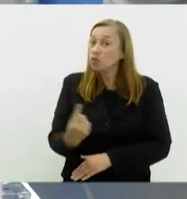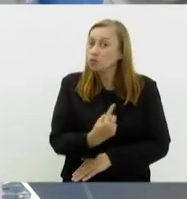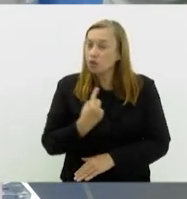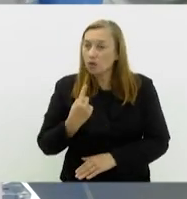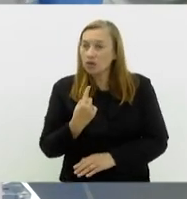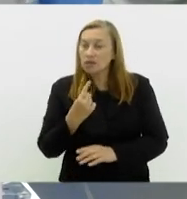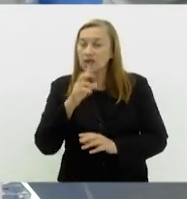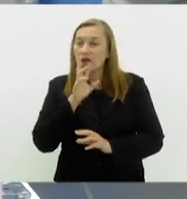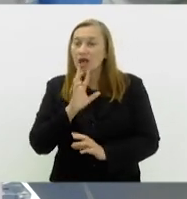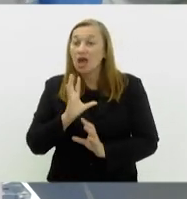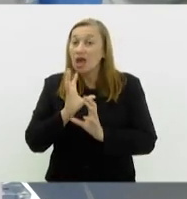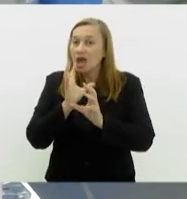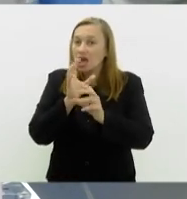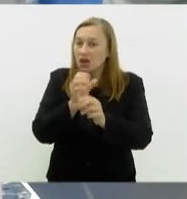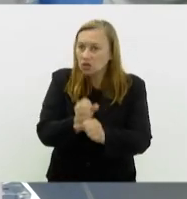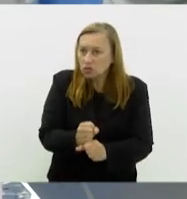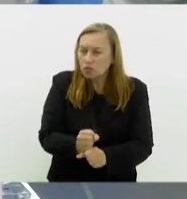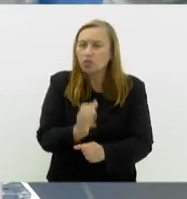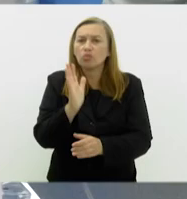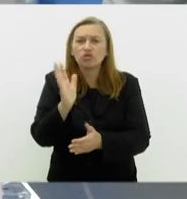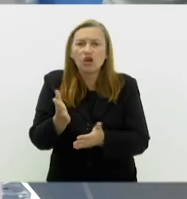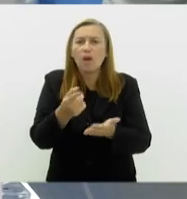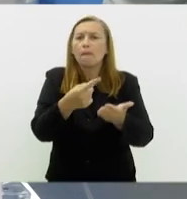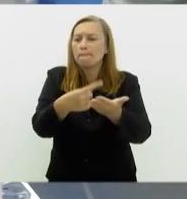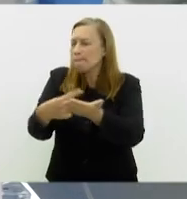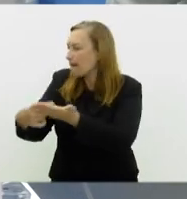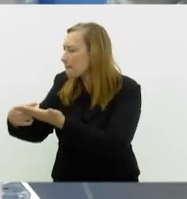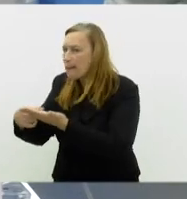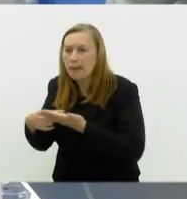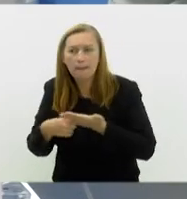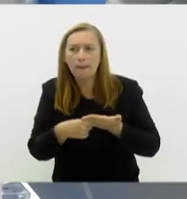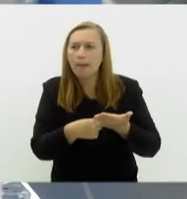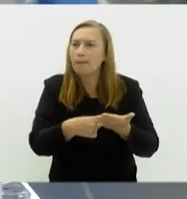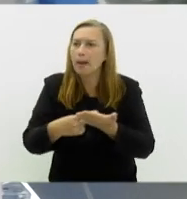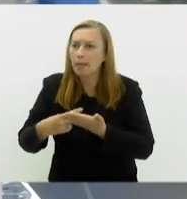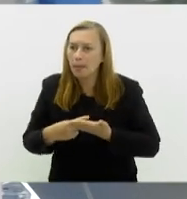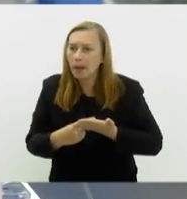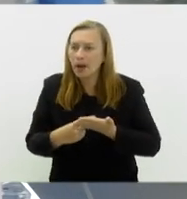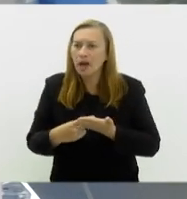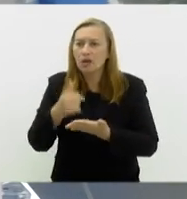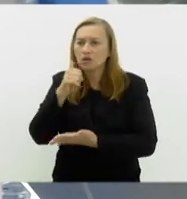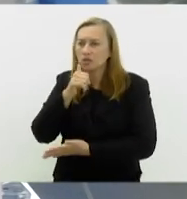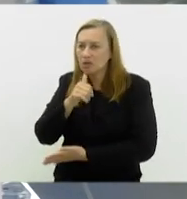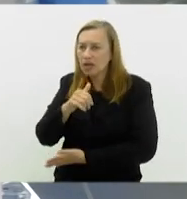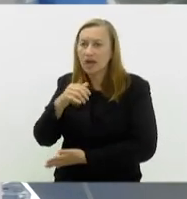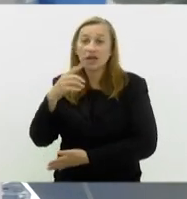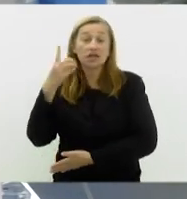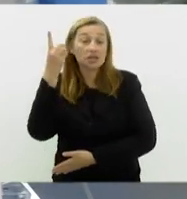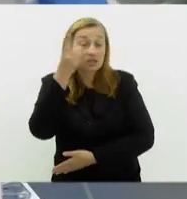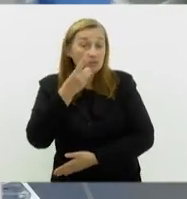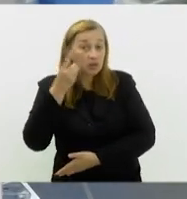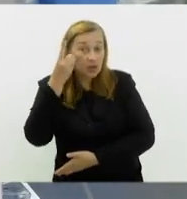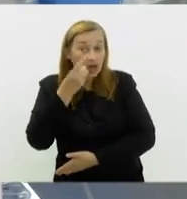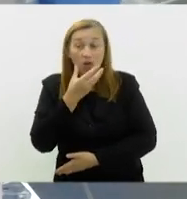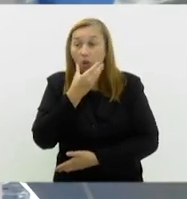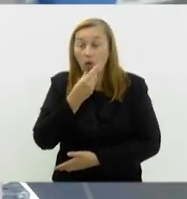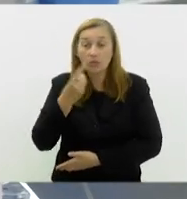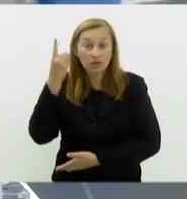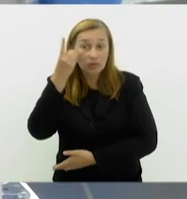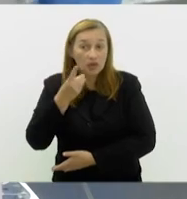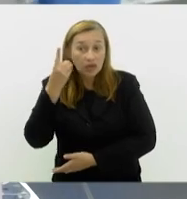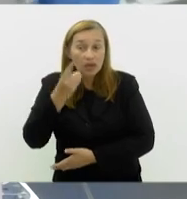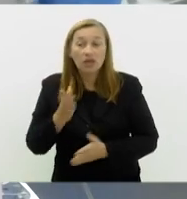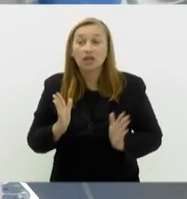resumidamente como havíamos acordado com eh as senhoras deputadas e senhores deputados e portanto